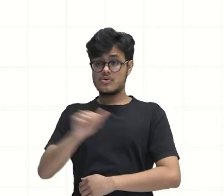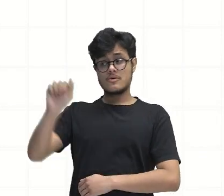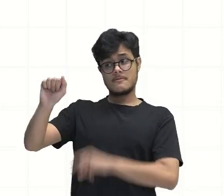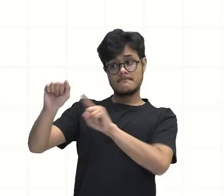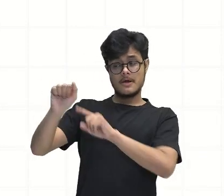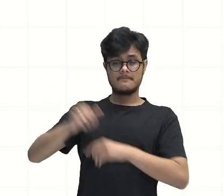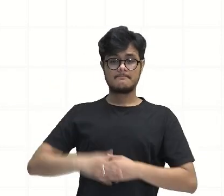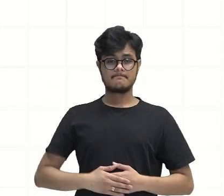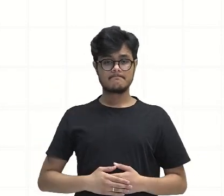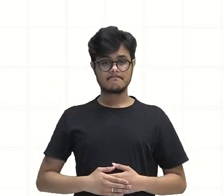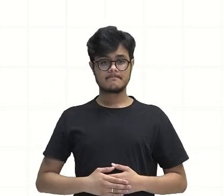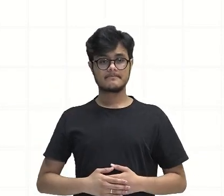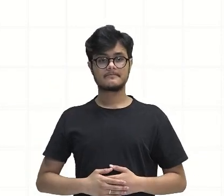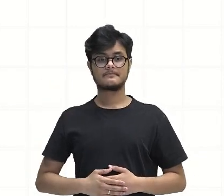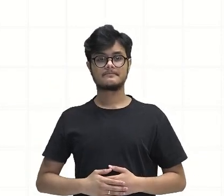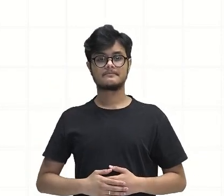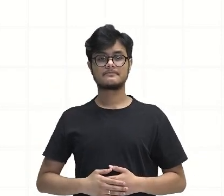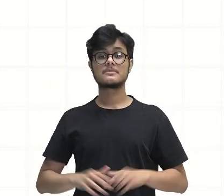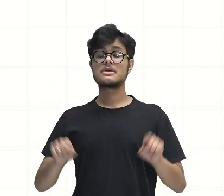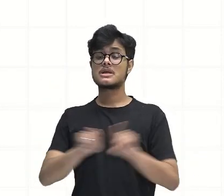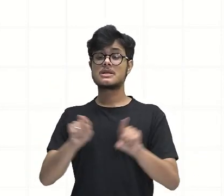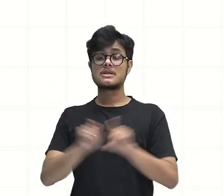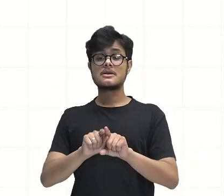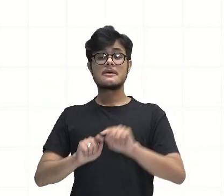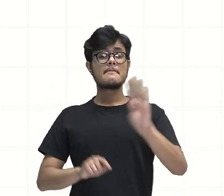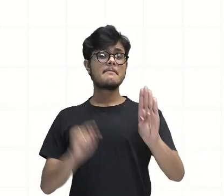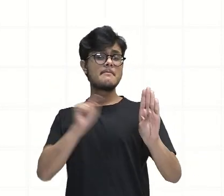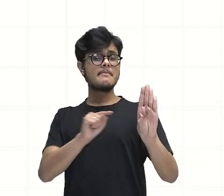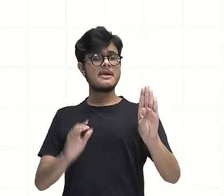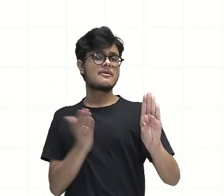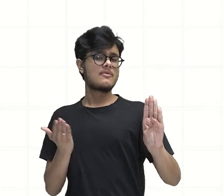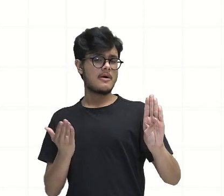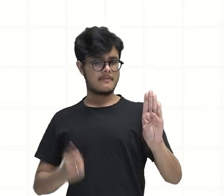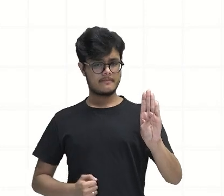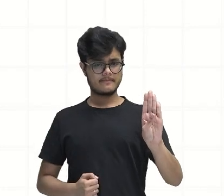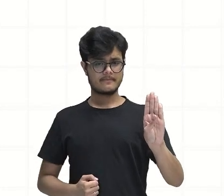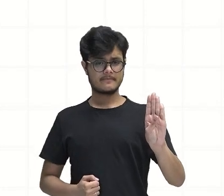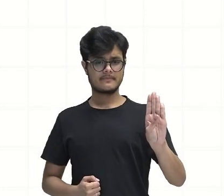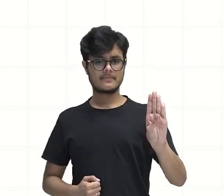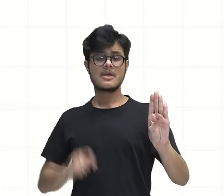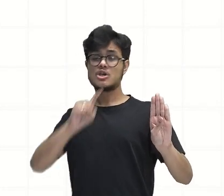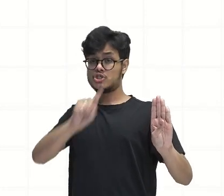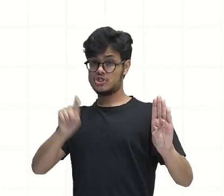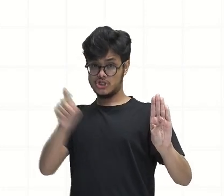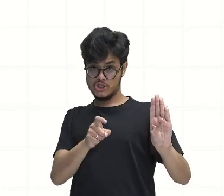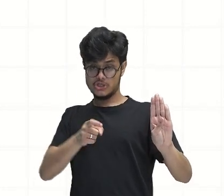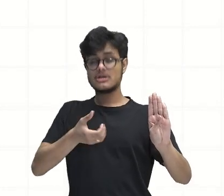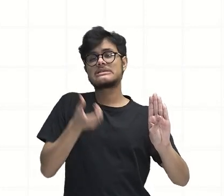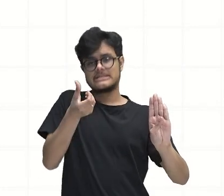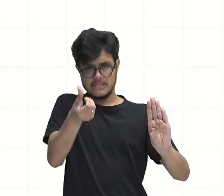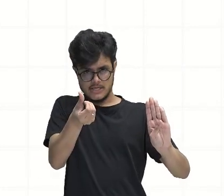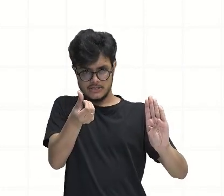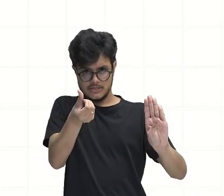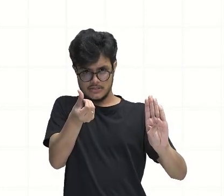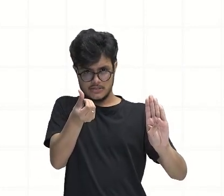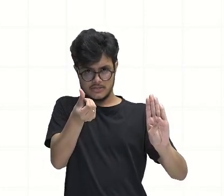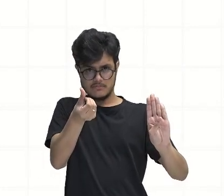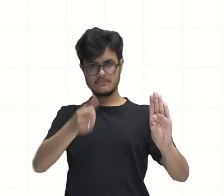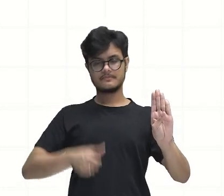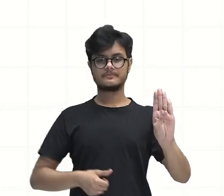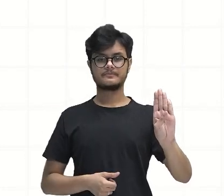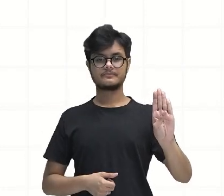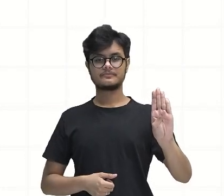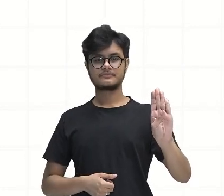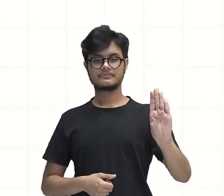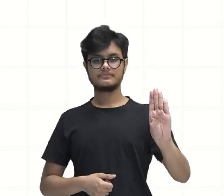mesma forma, eu posso determinar a coordenada do ponto B. A coordenada do ponto B vai ser a projeção do ponto B no